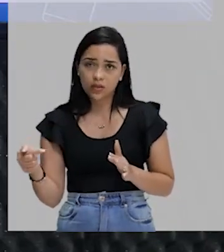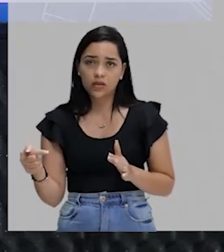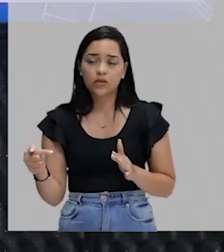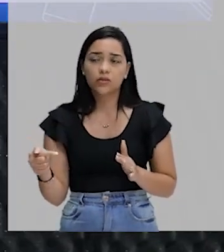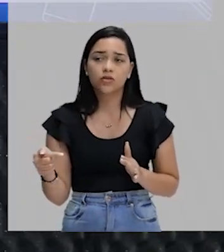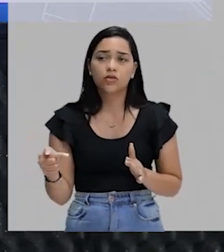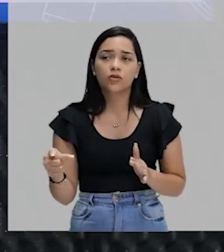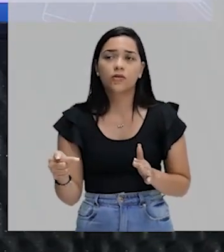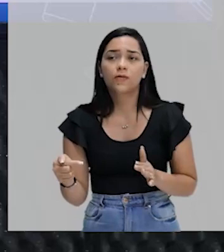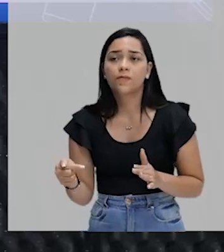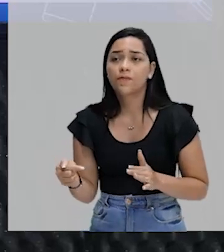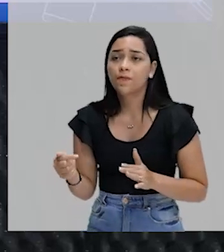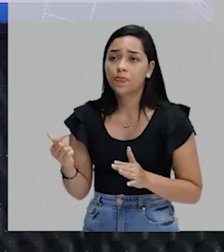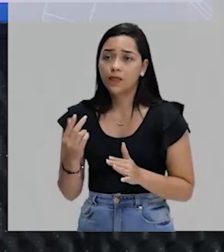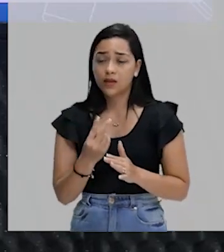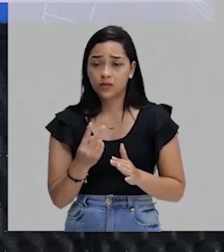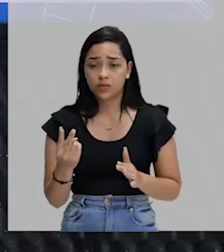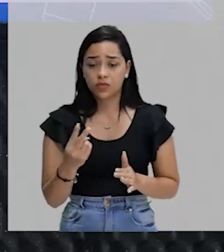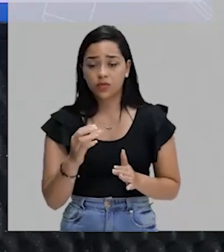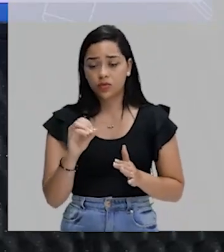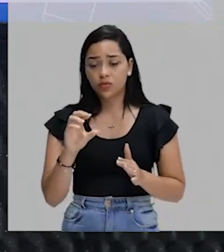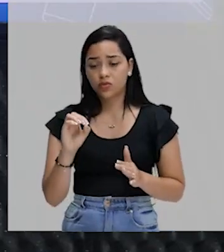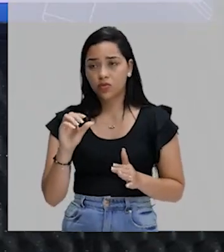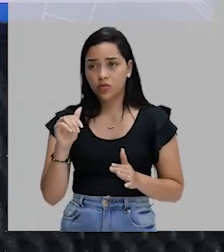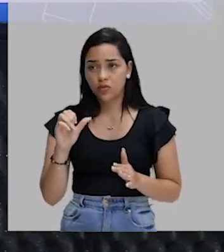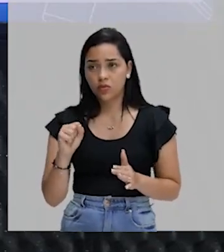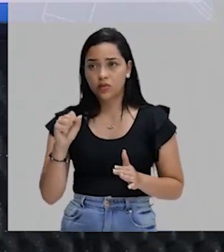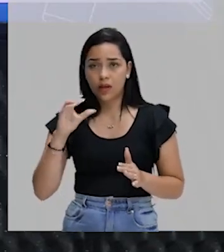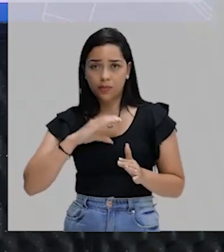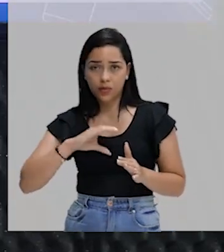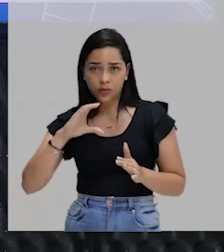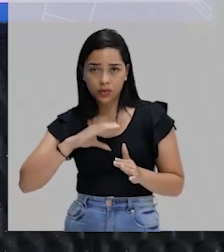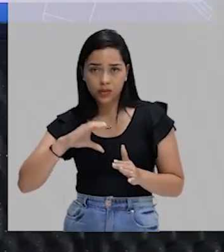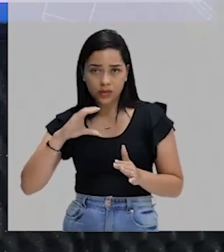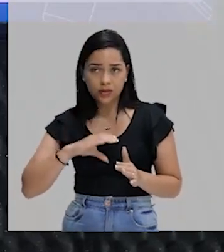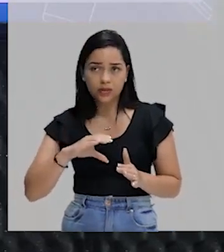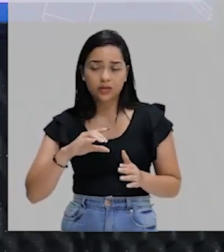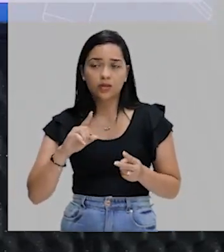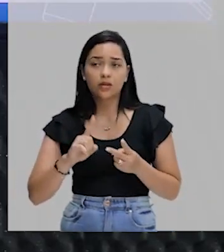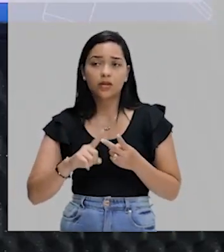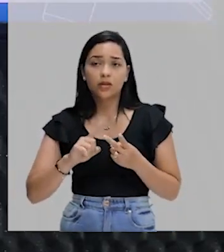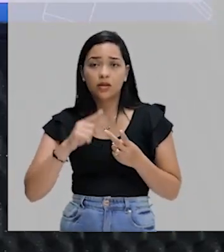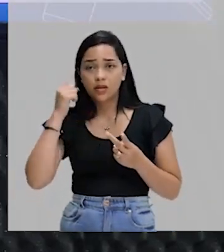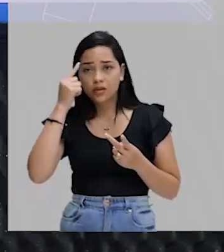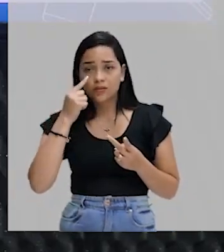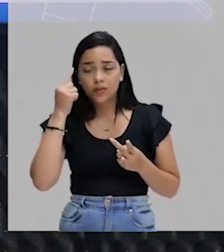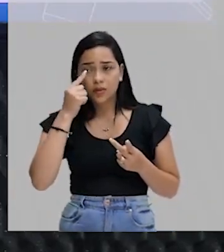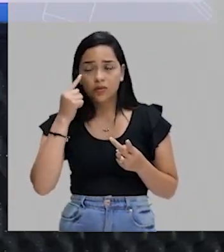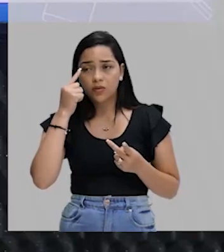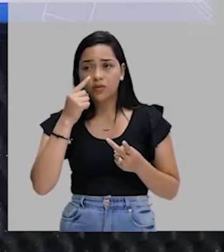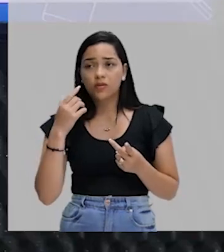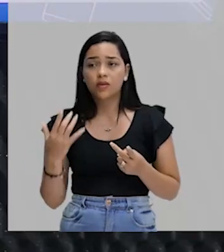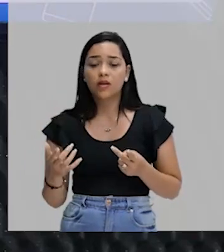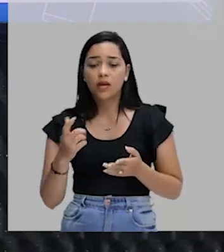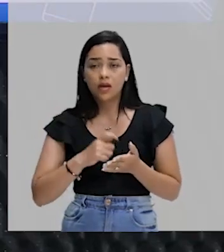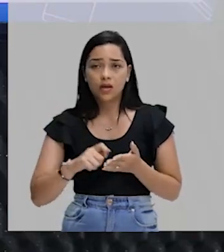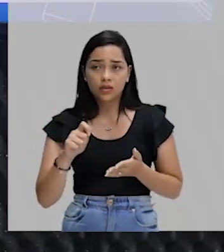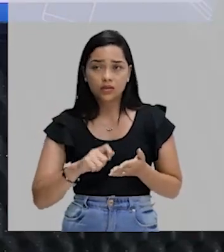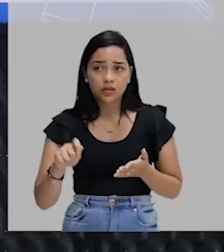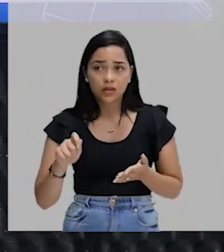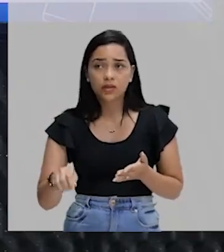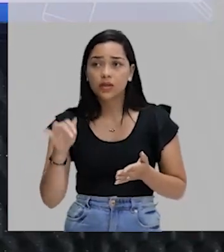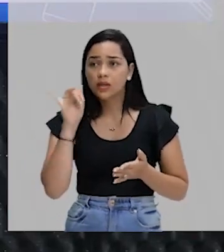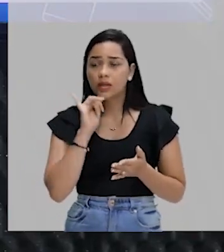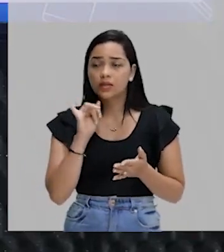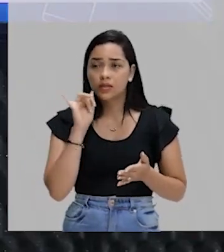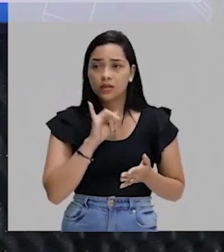1777, as duas coroas, a coroa portuguesa e a coroa espanhola, elas assinaram, por exemplo,